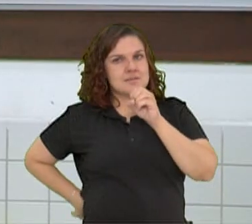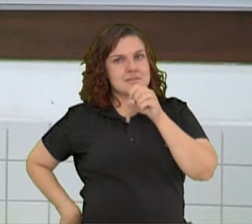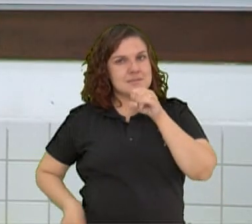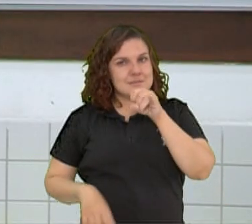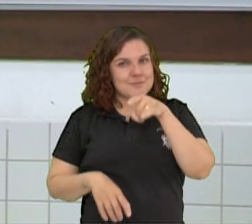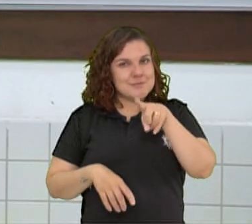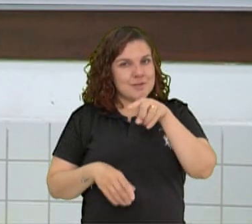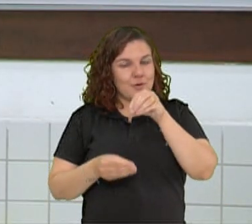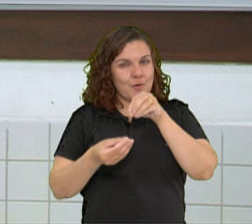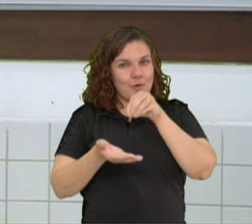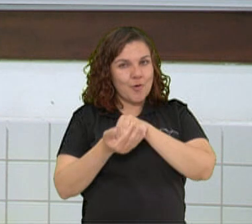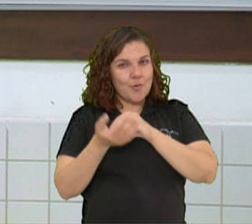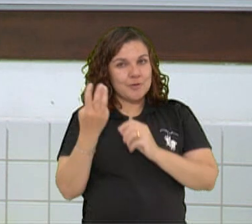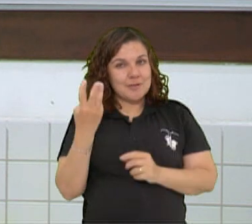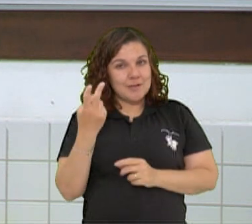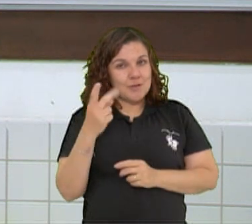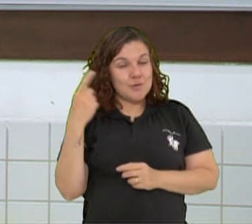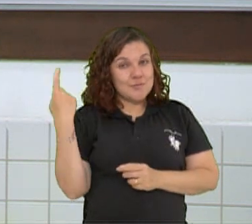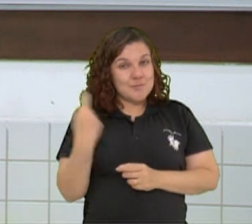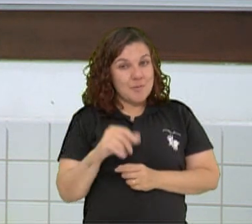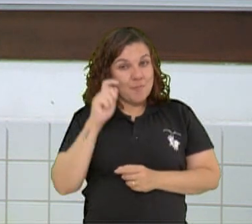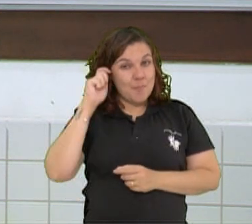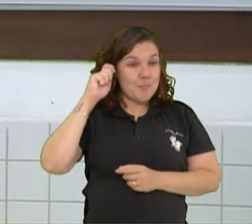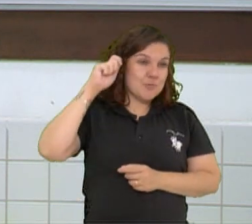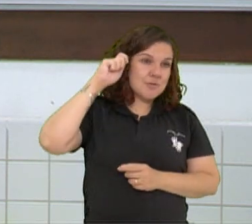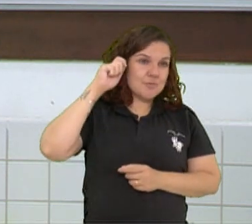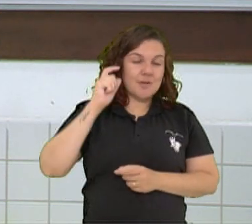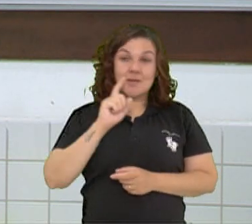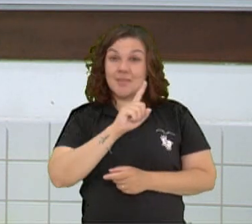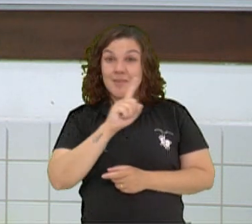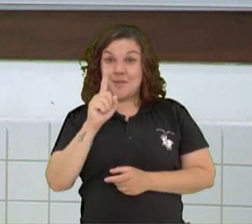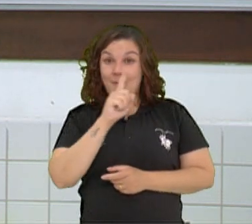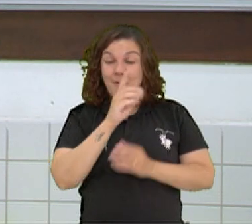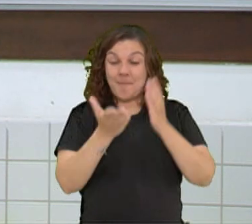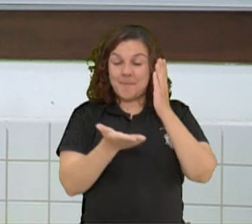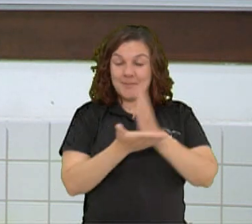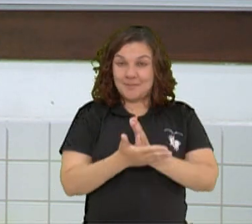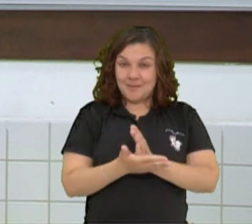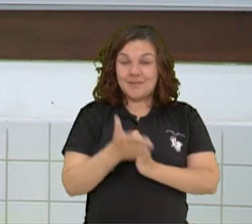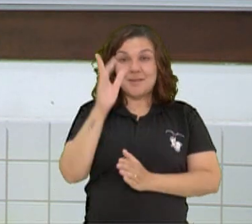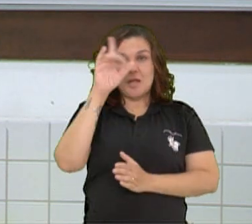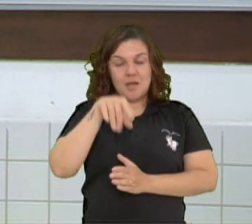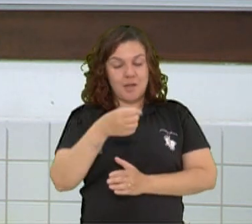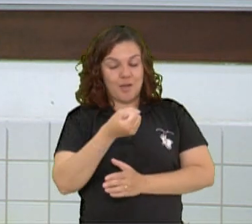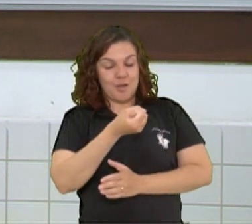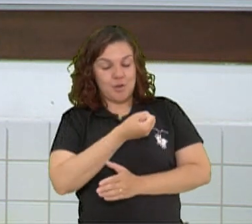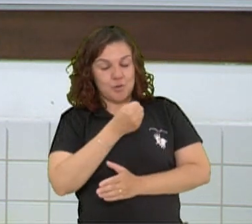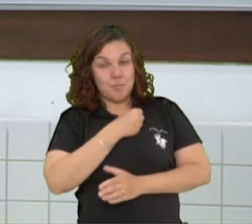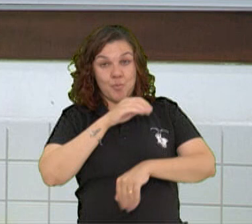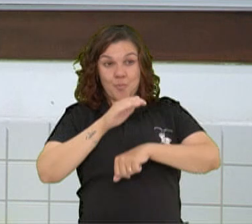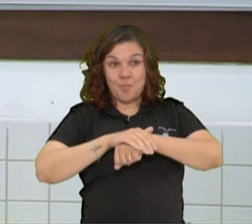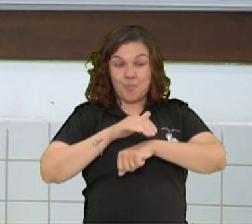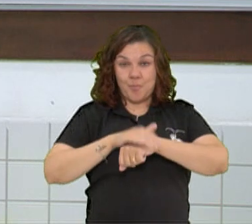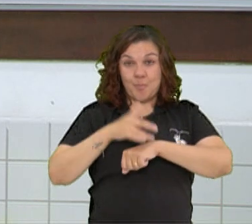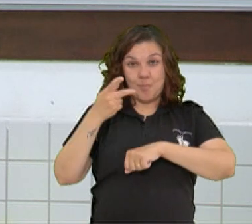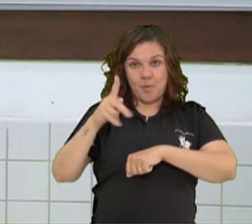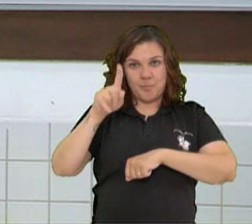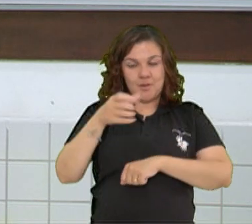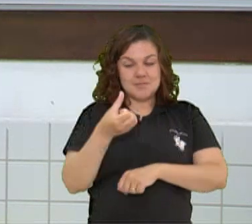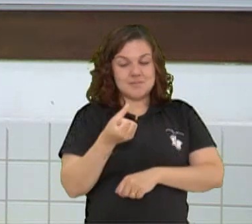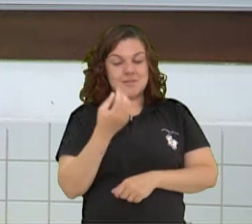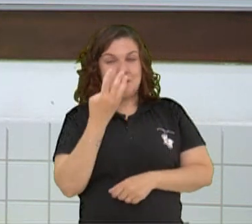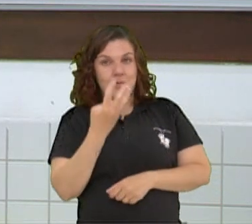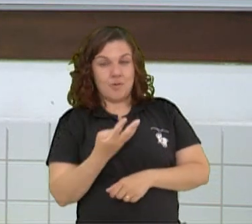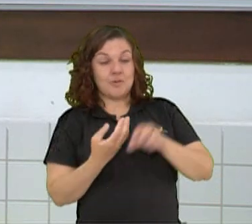32, olha o puxãozinho da orelha. Raiz quadrada não é metade. É que número vezes ele mesmo dá